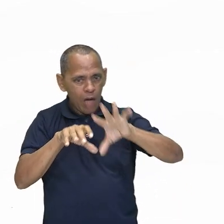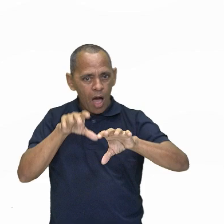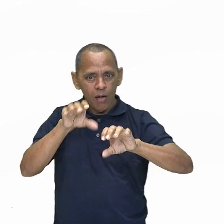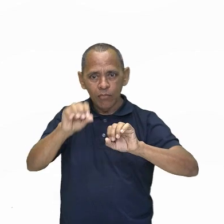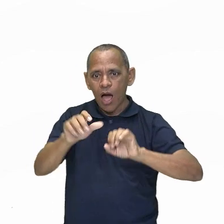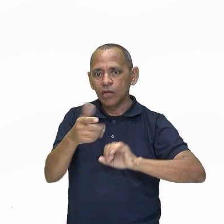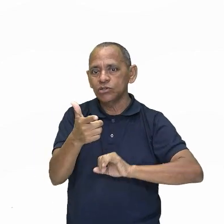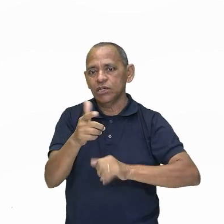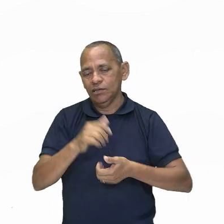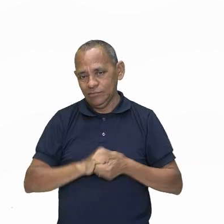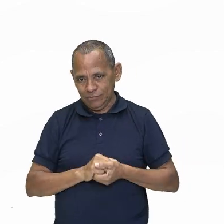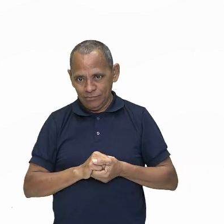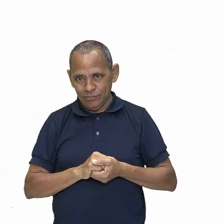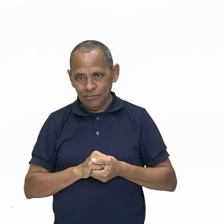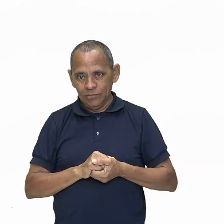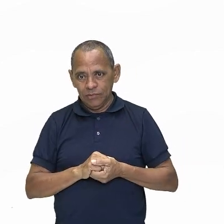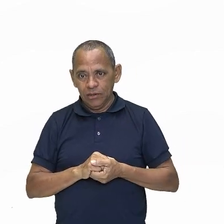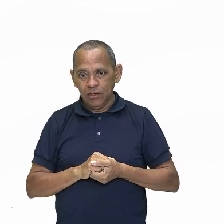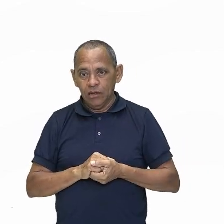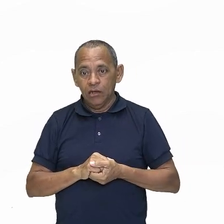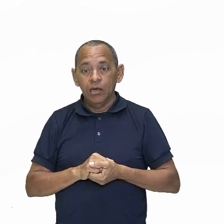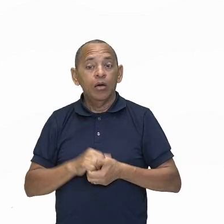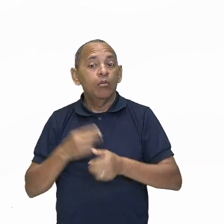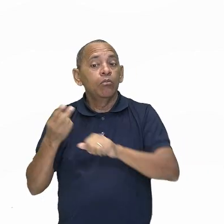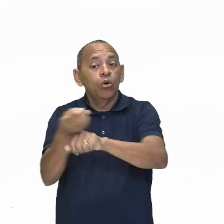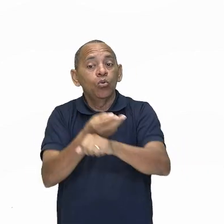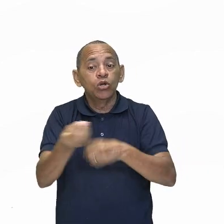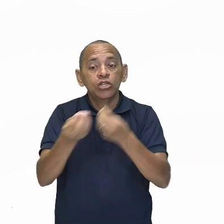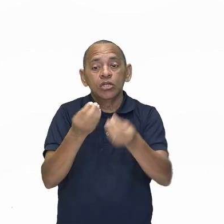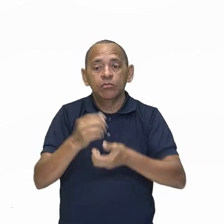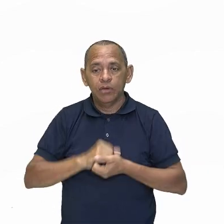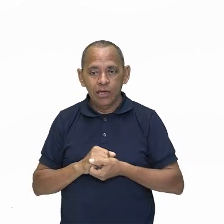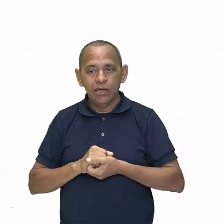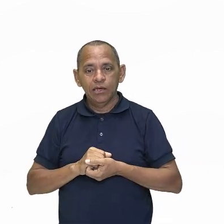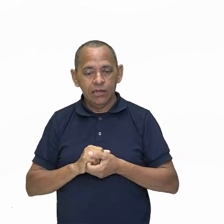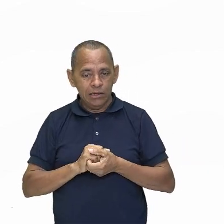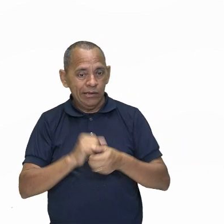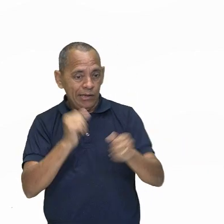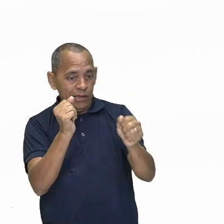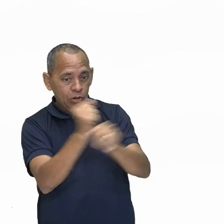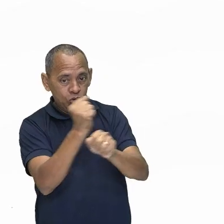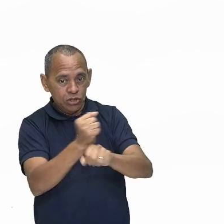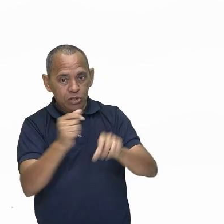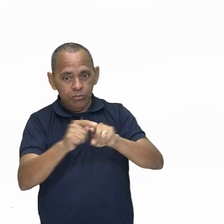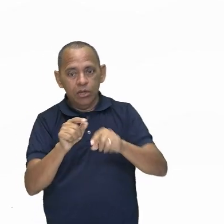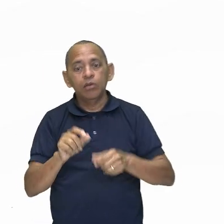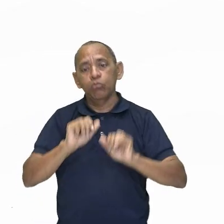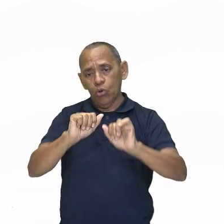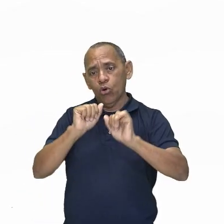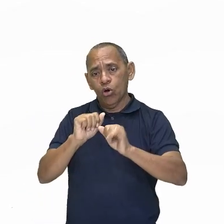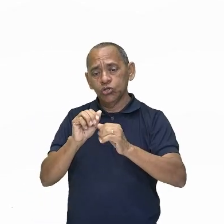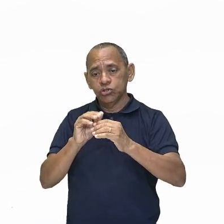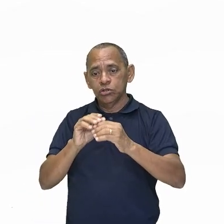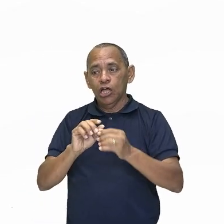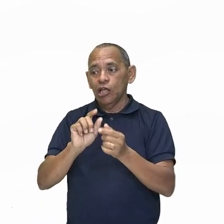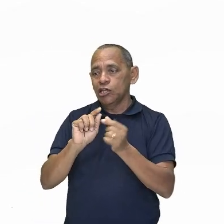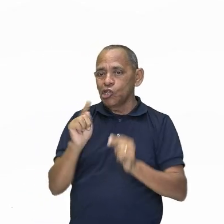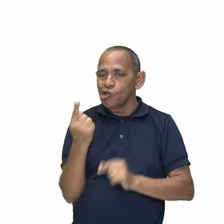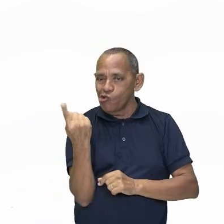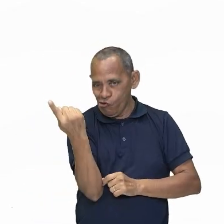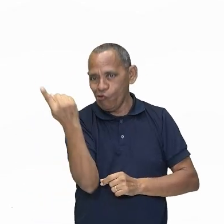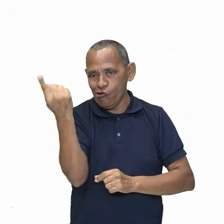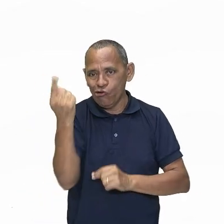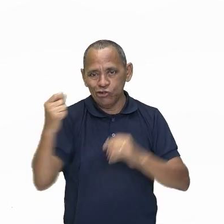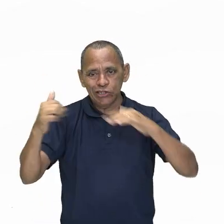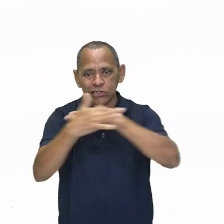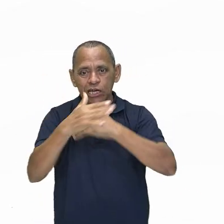pequena demanda por área para a sua instalação, além de poder ser feita afastada das cidades. Isso indica o quê, pessoal? Eu não preciso de